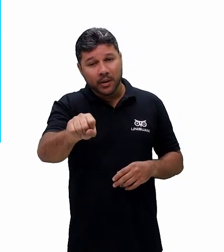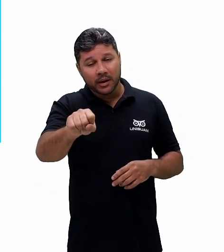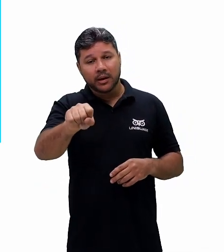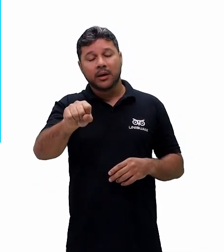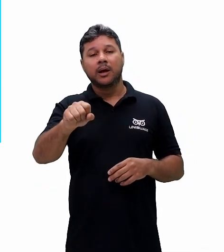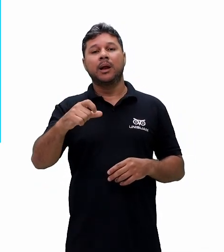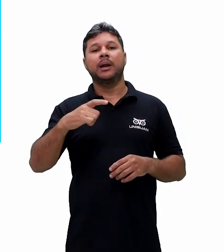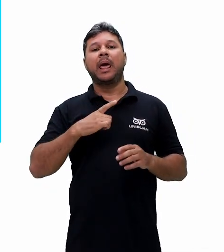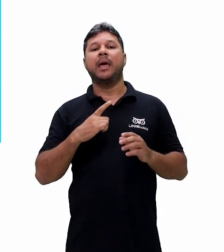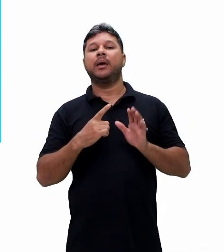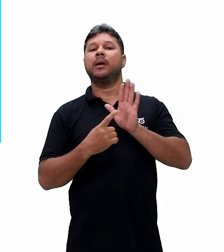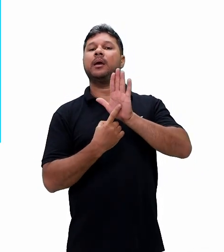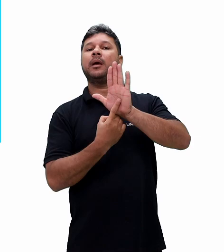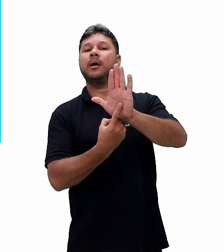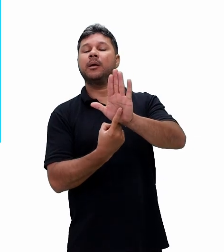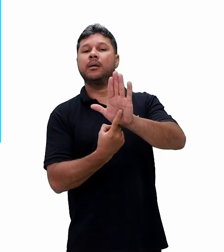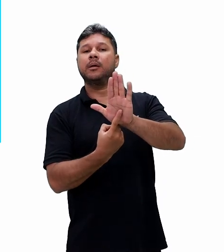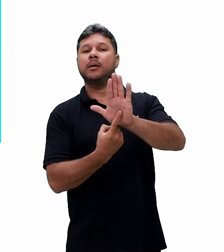ele apresenta